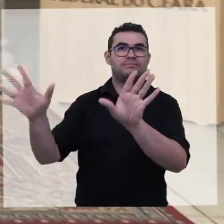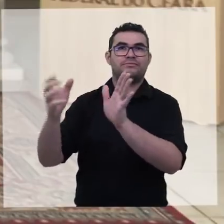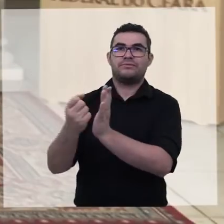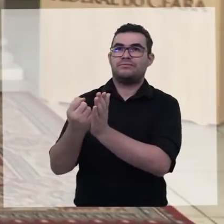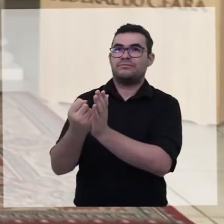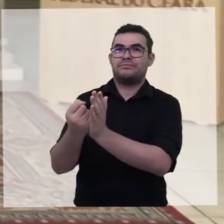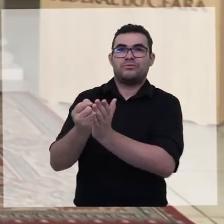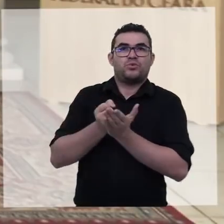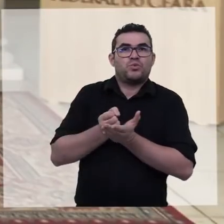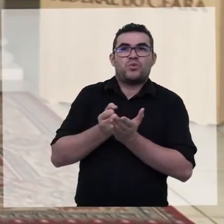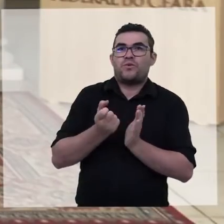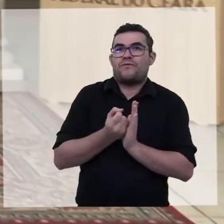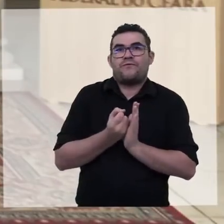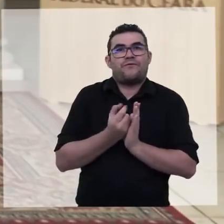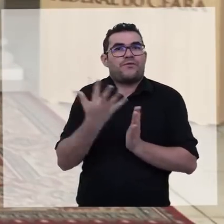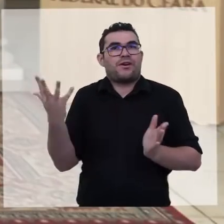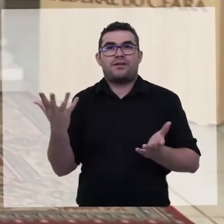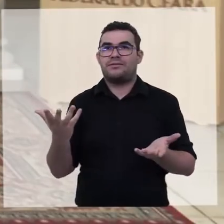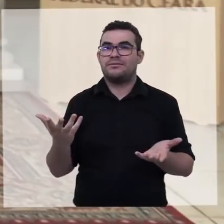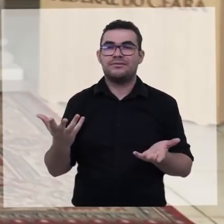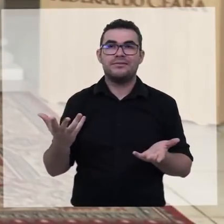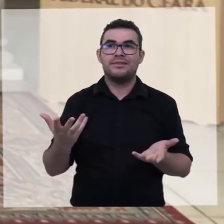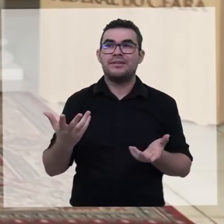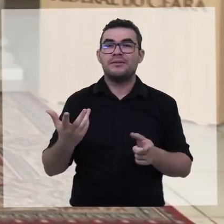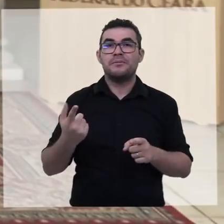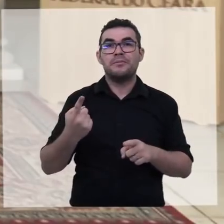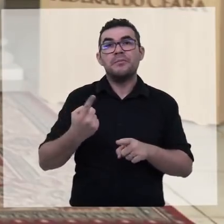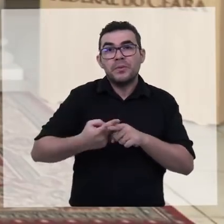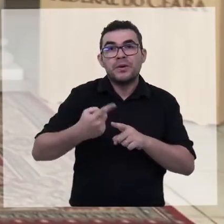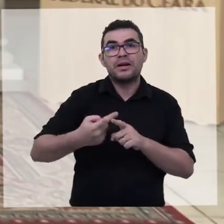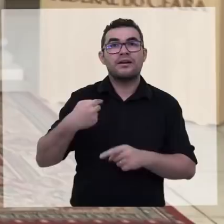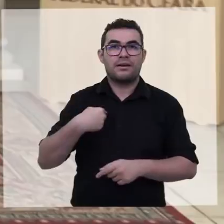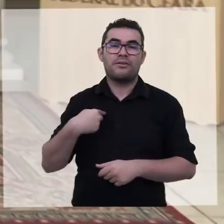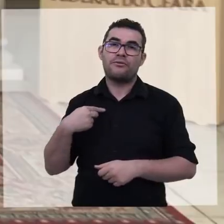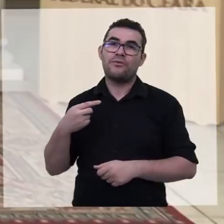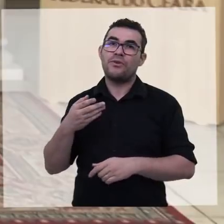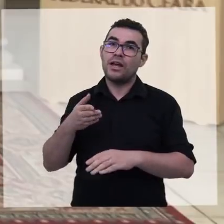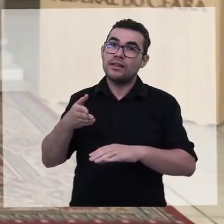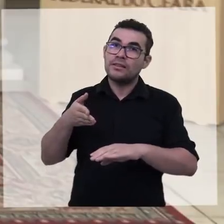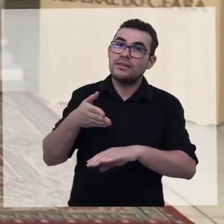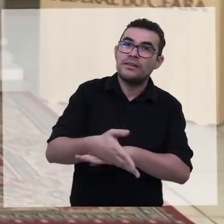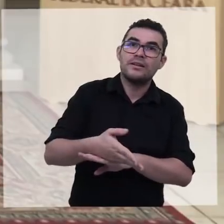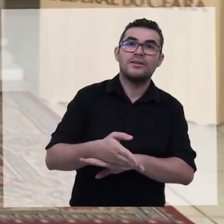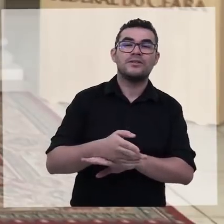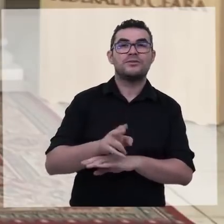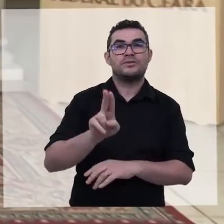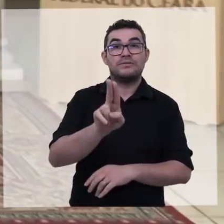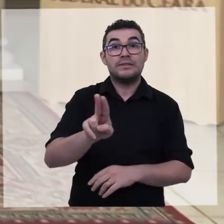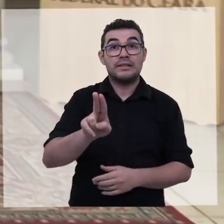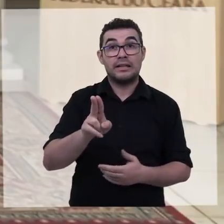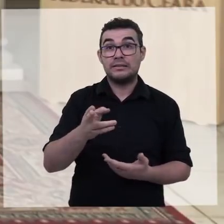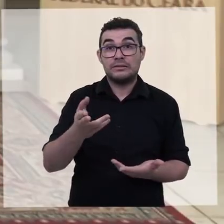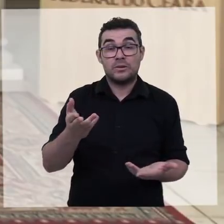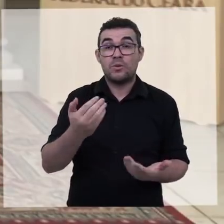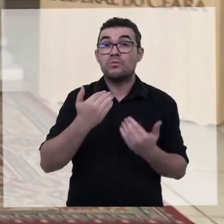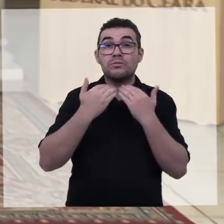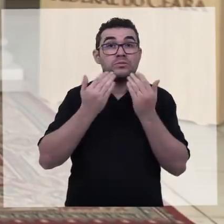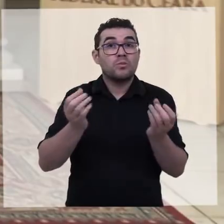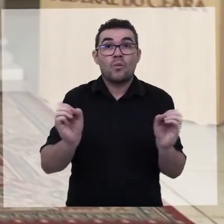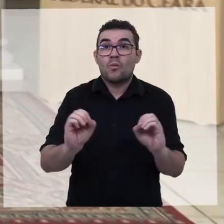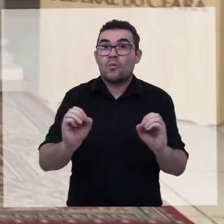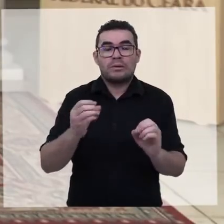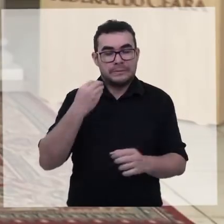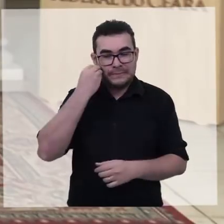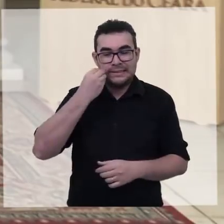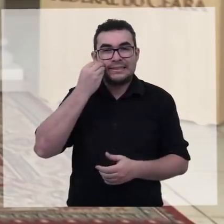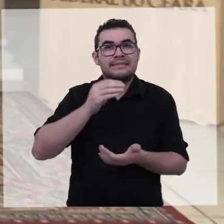Por todas. Foi muito importante, porque quando você entra na universidade, aquilo que eu falei nisso, você não tem uma maturidade